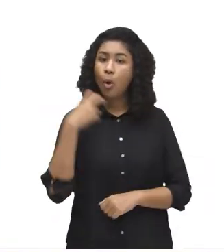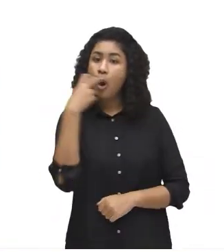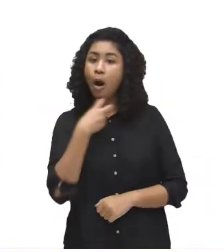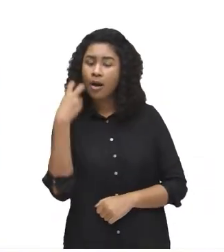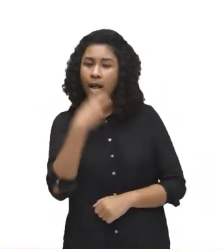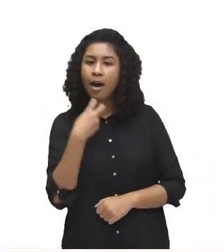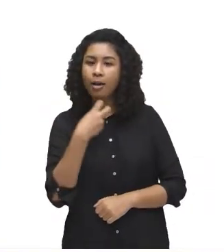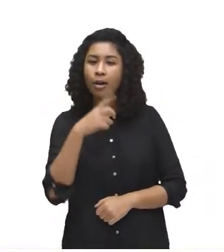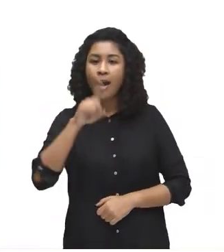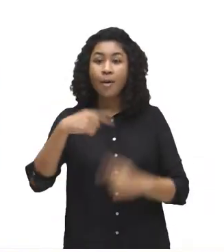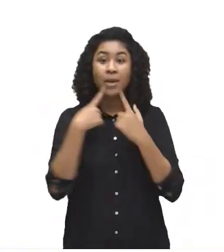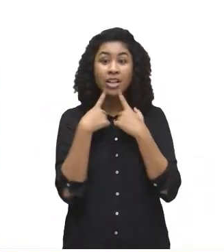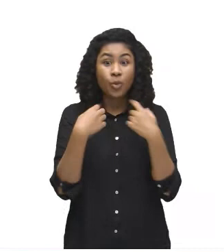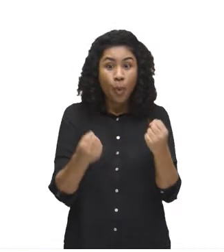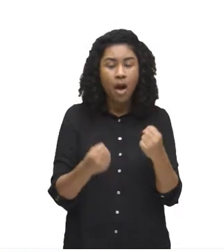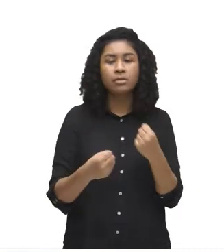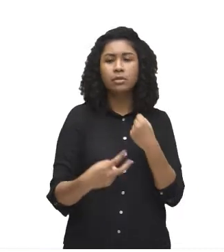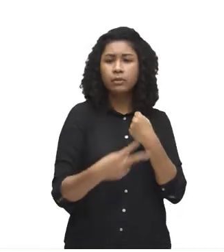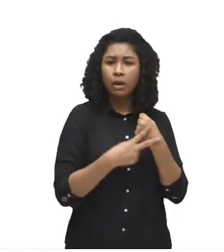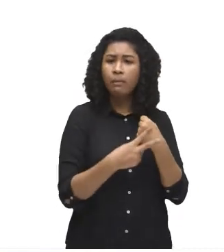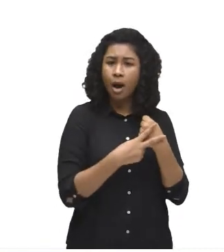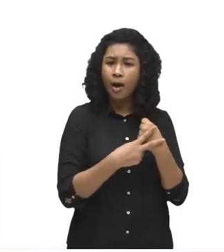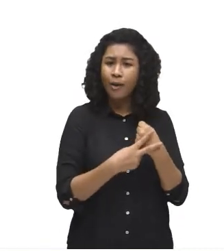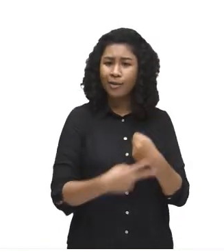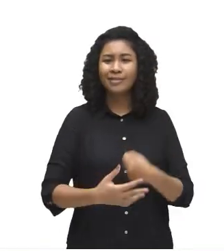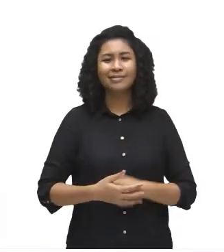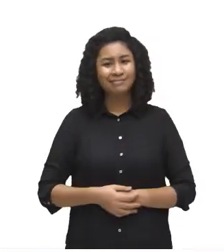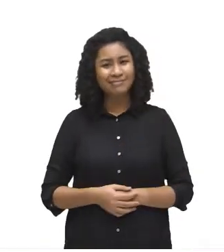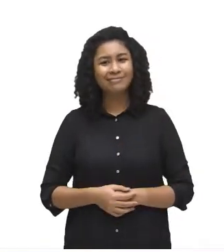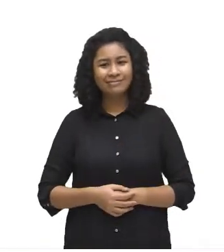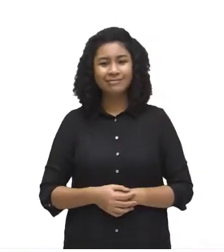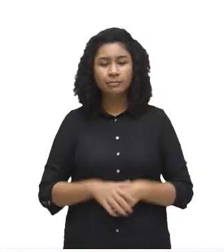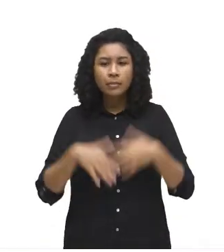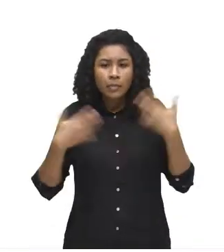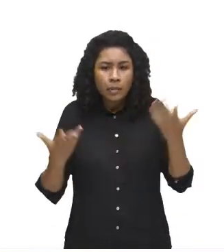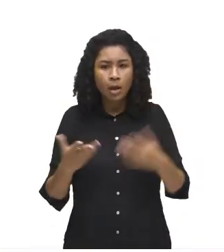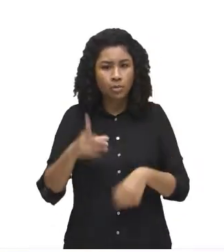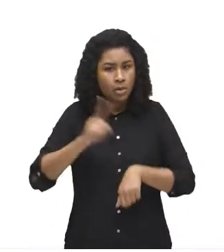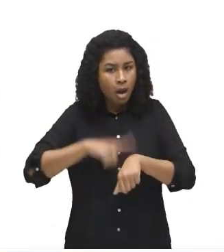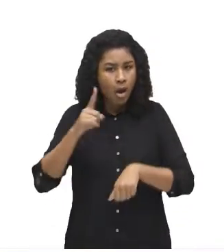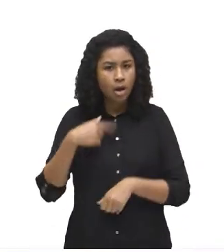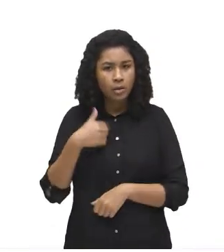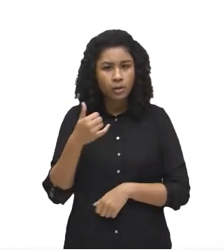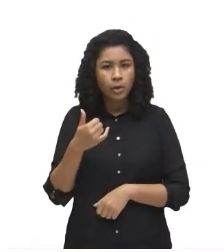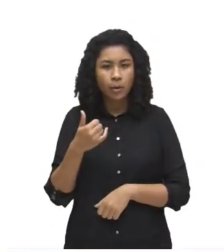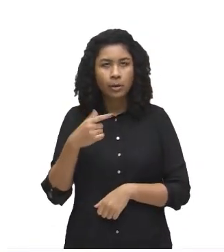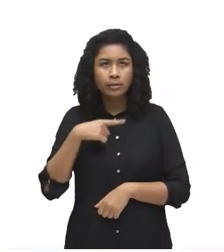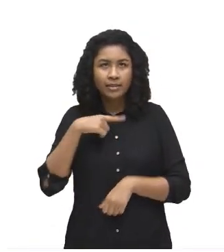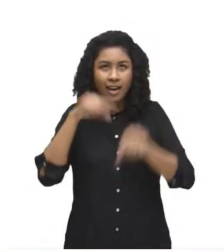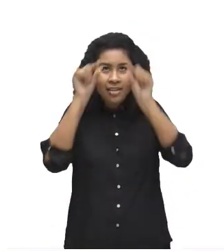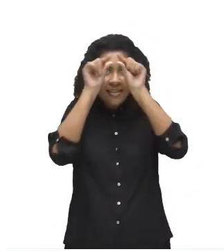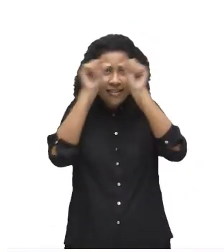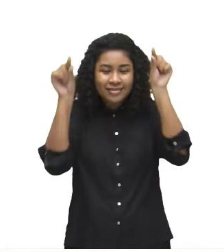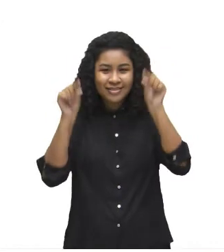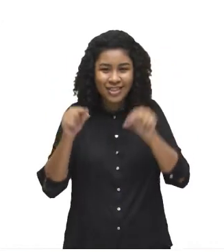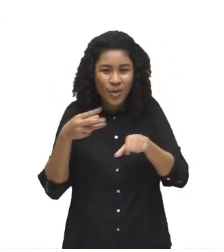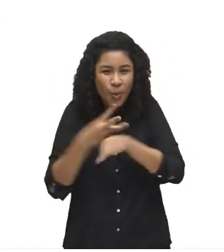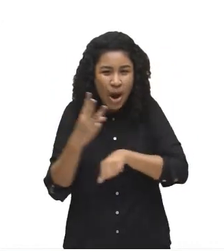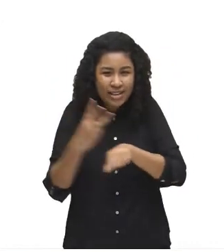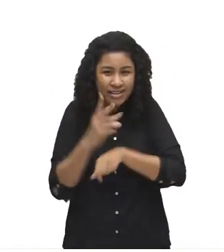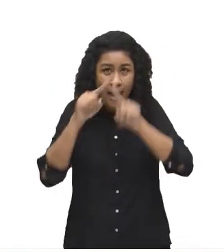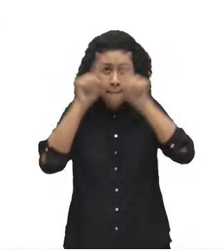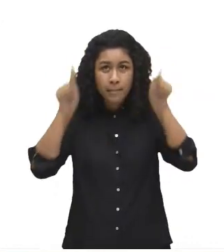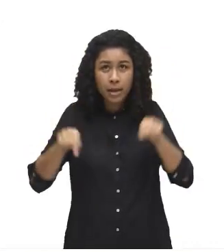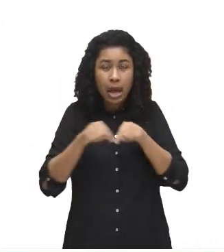linguagem verbal que nós utilizamos. Então, quando você grava um áudio, ou quando alguém está lá, fulano está gravando um áudio